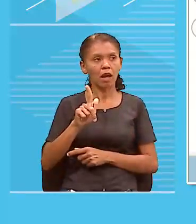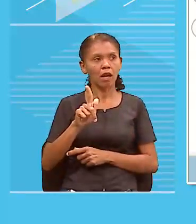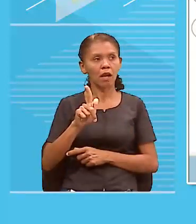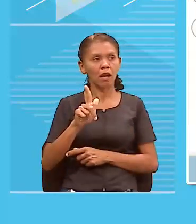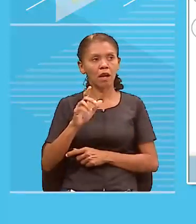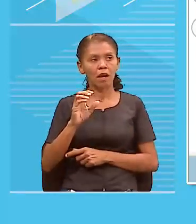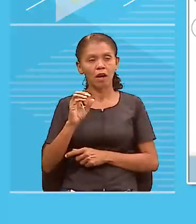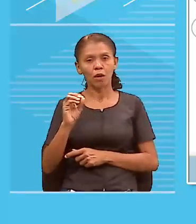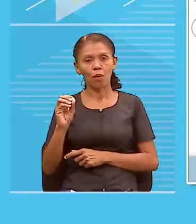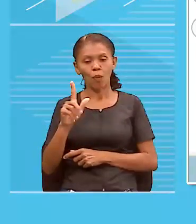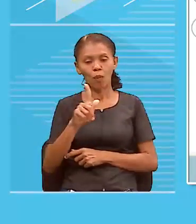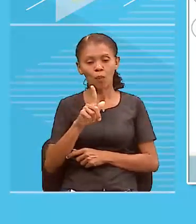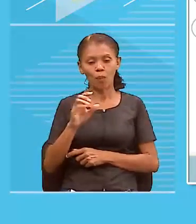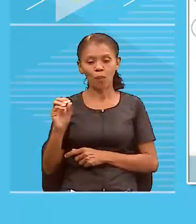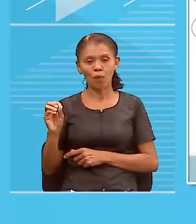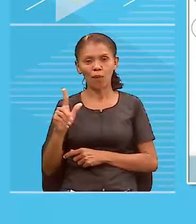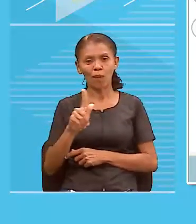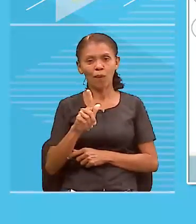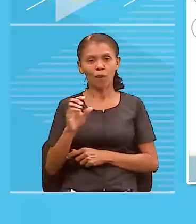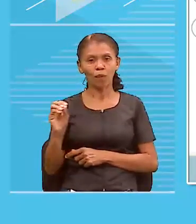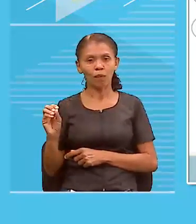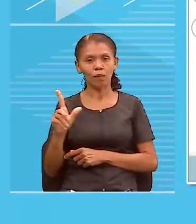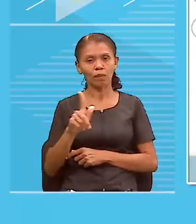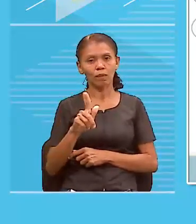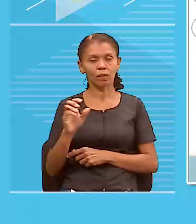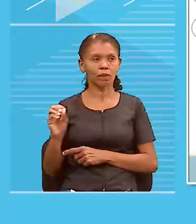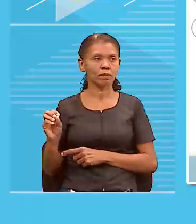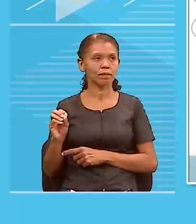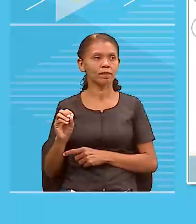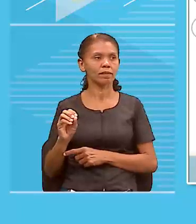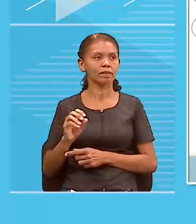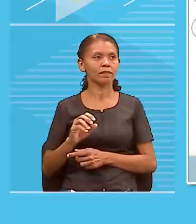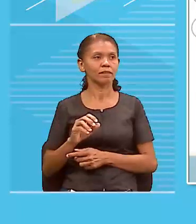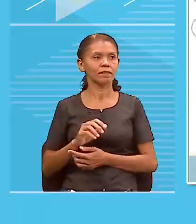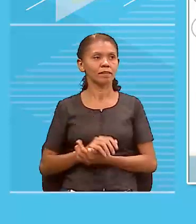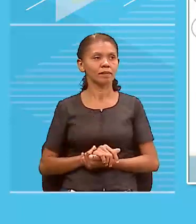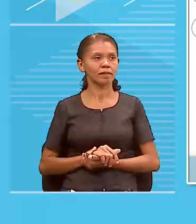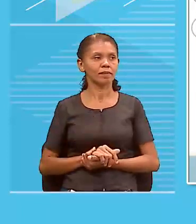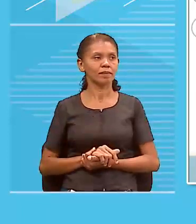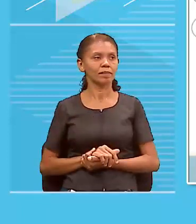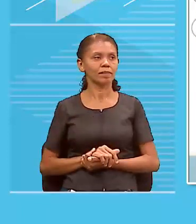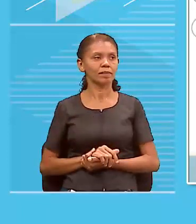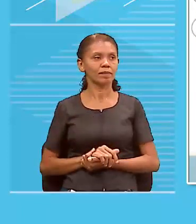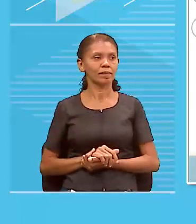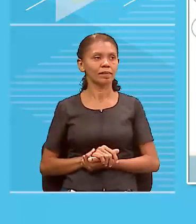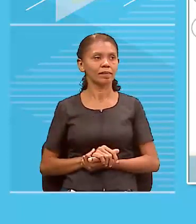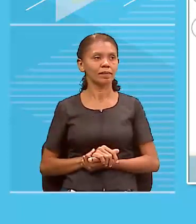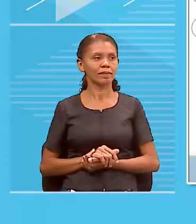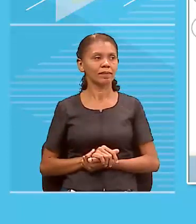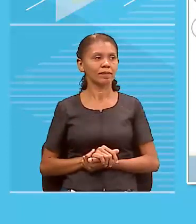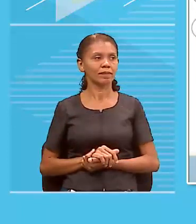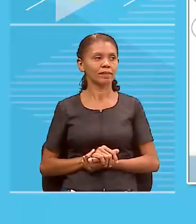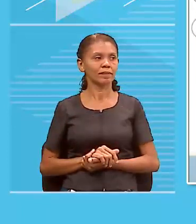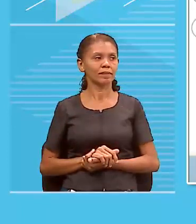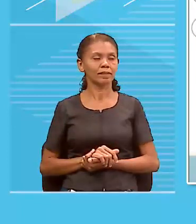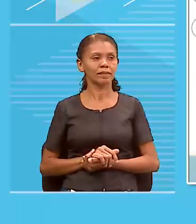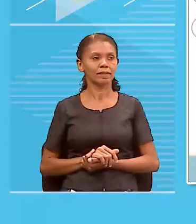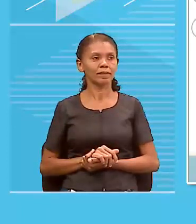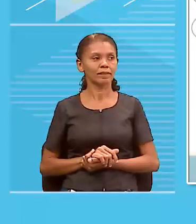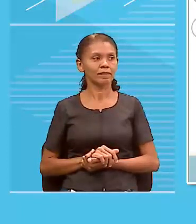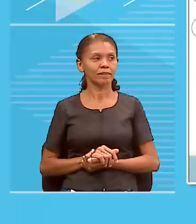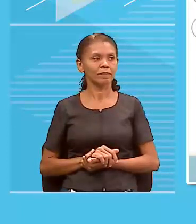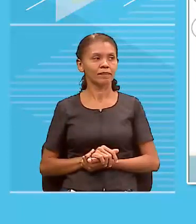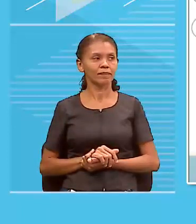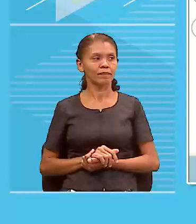vai ah é assim ó vai passa o professor Então quer dizer que para